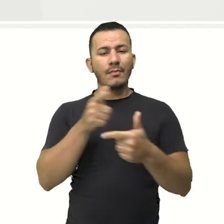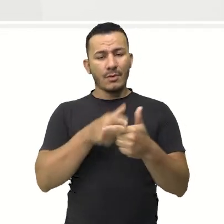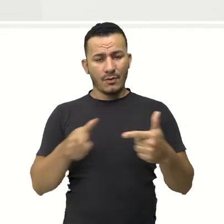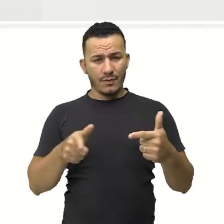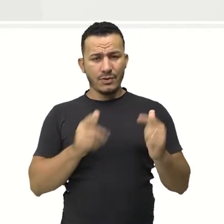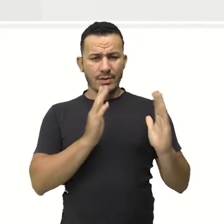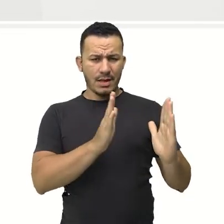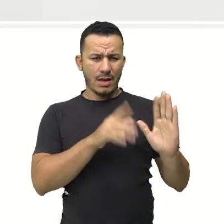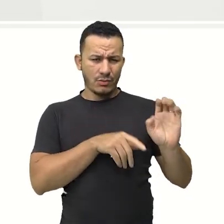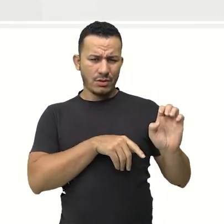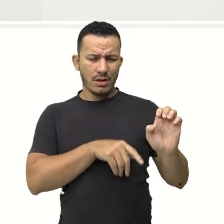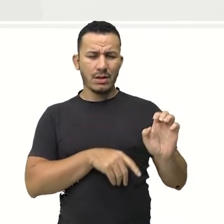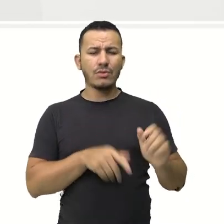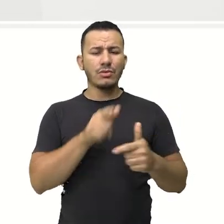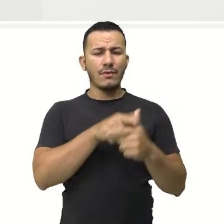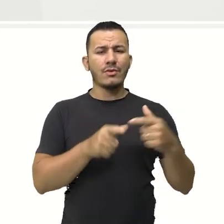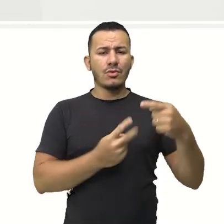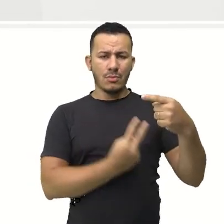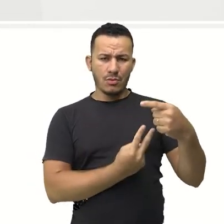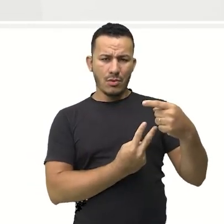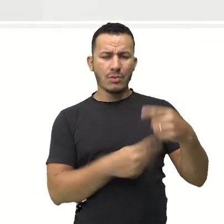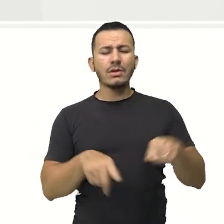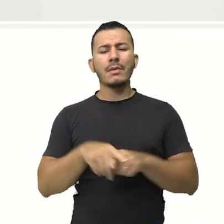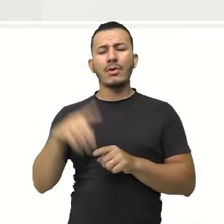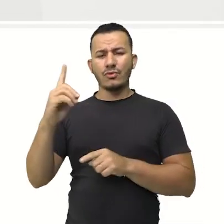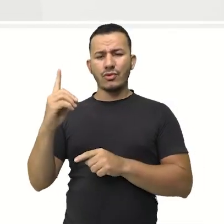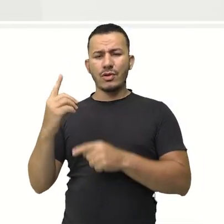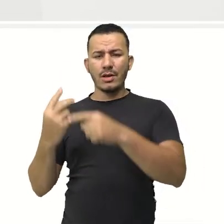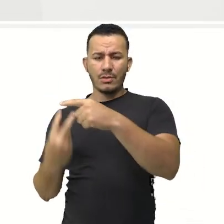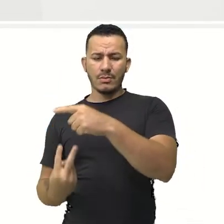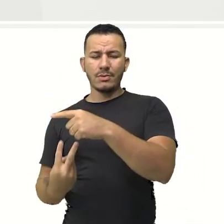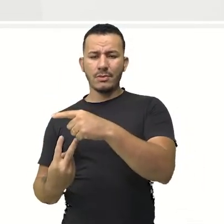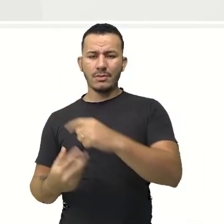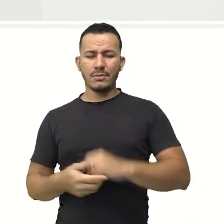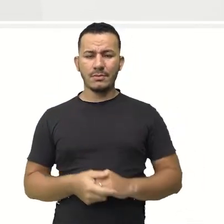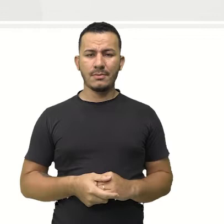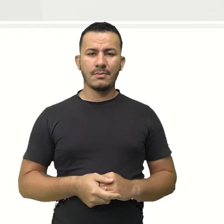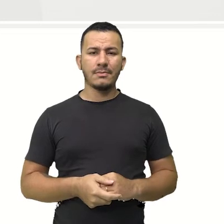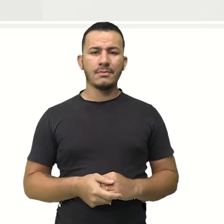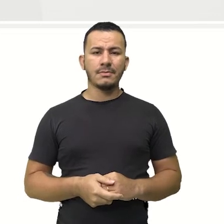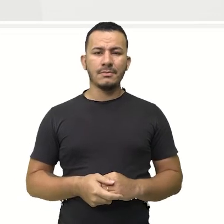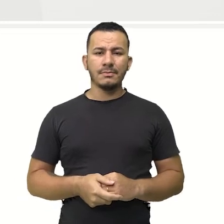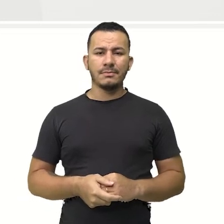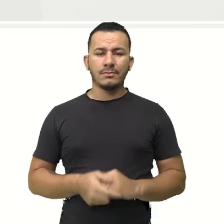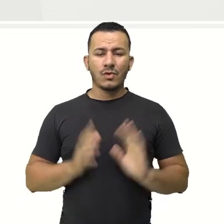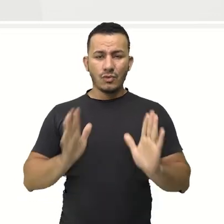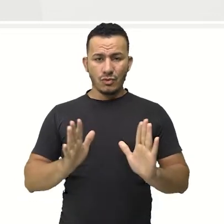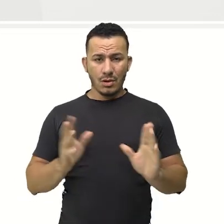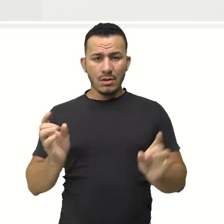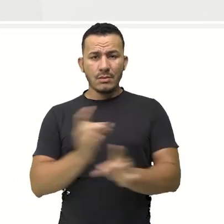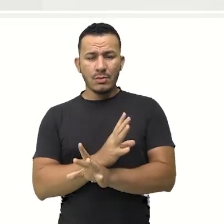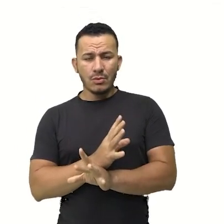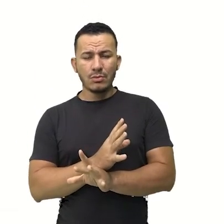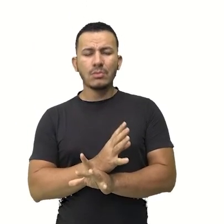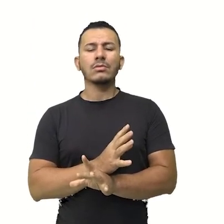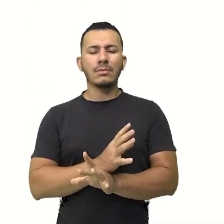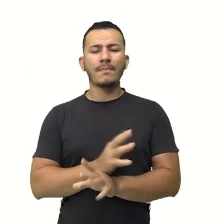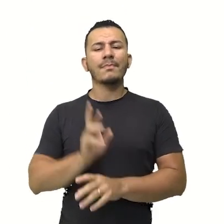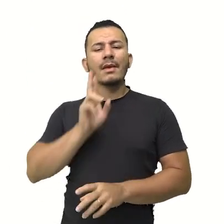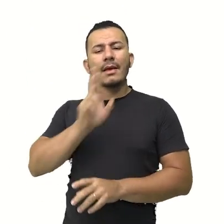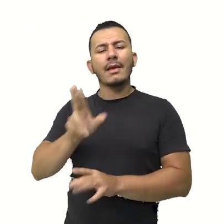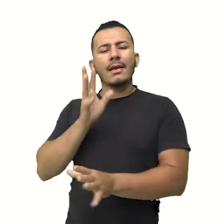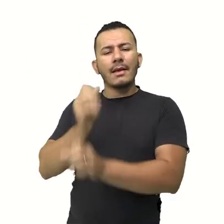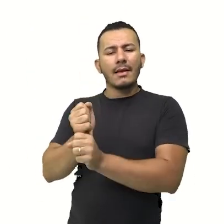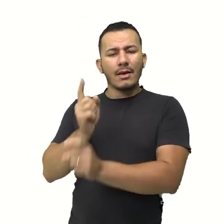lado esquerdo por 2 e o lado direito também por 2. Feito isso, nós vamos obter